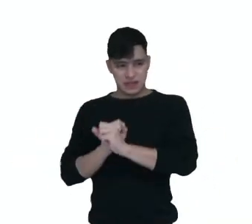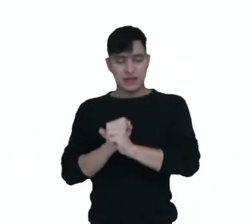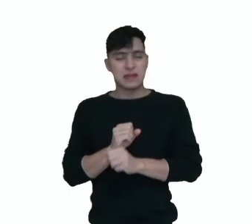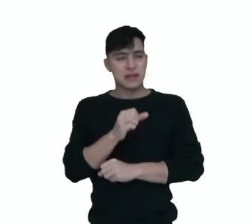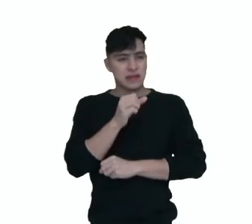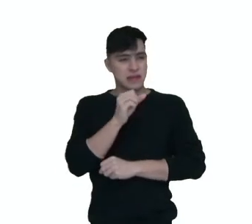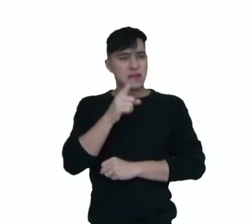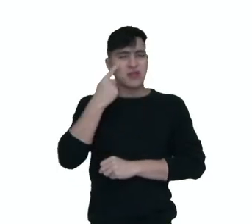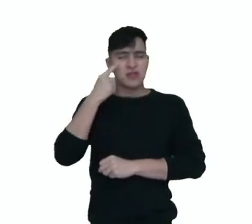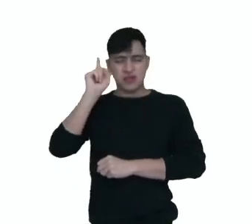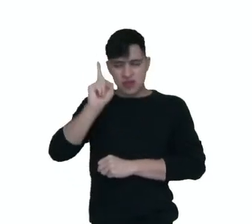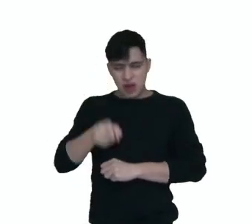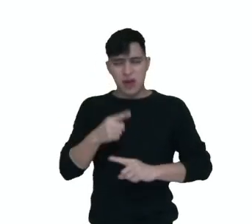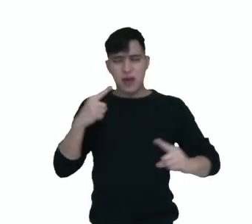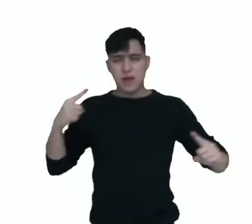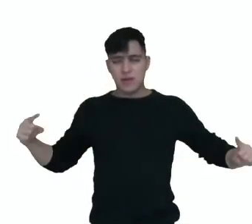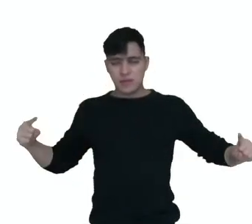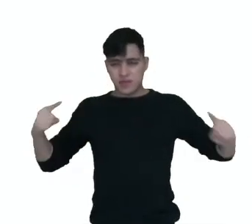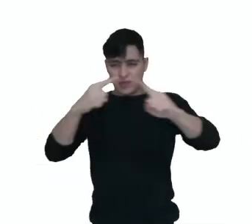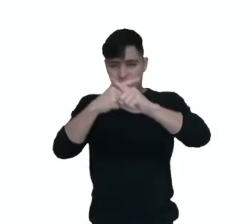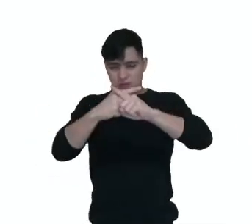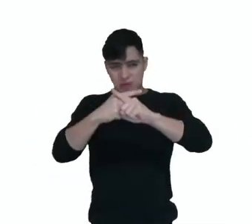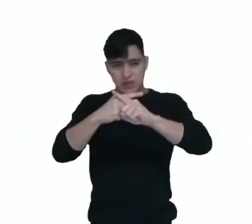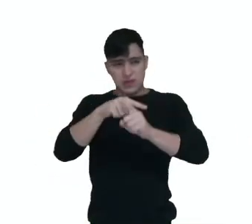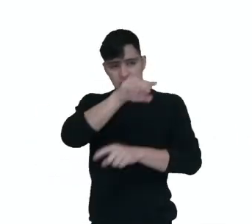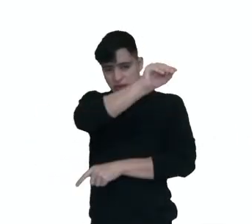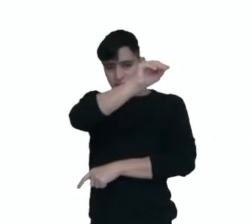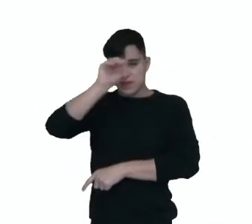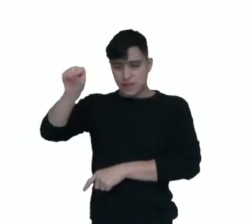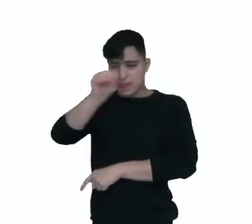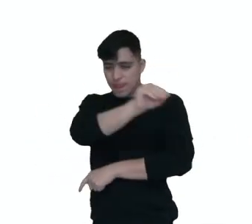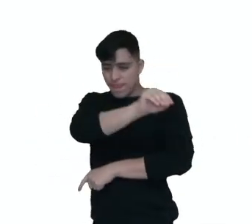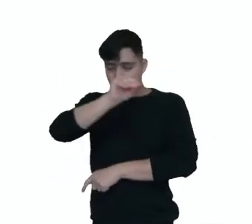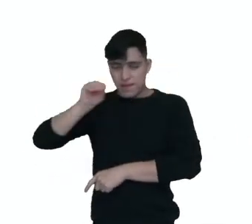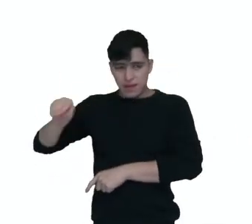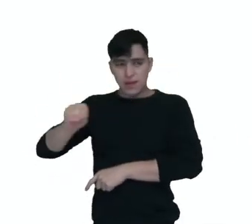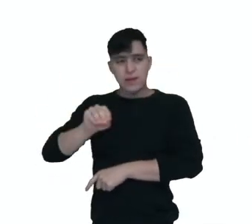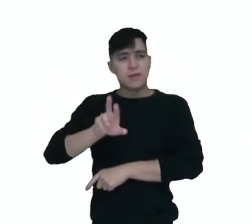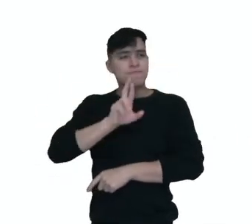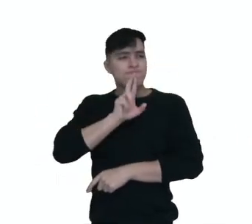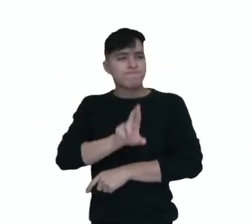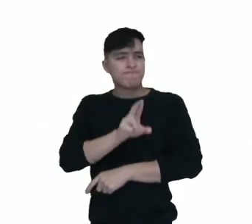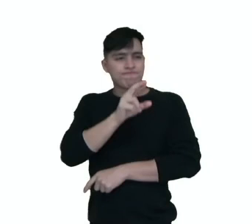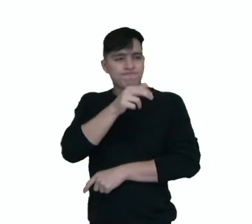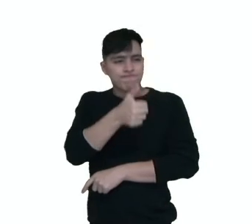caso, já fiz uma multiplicação cruzada, né? Fiz aqui a multiplicação em x, nós teríamos então